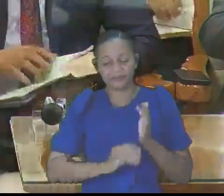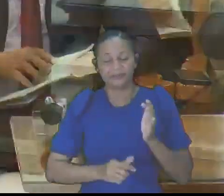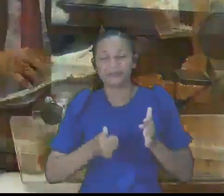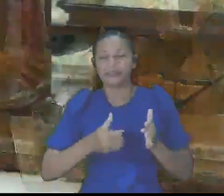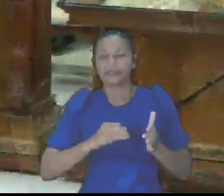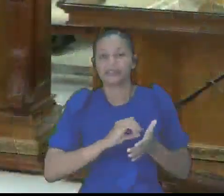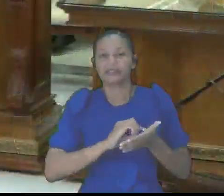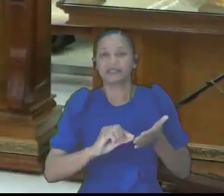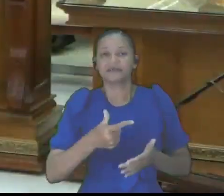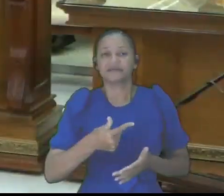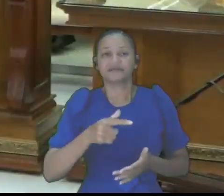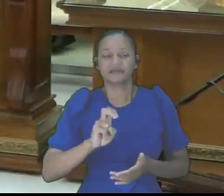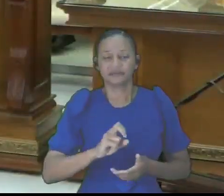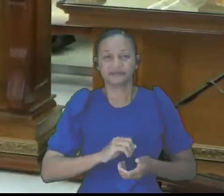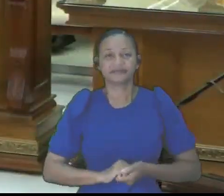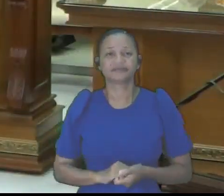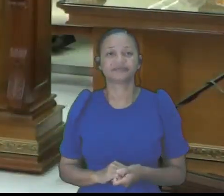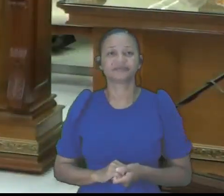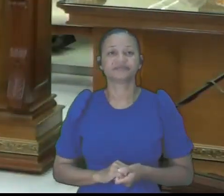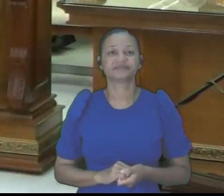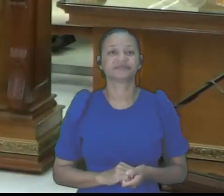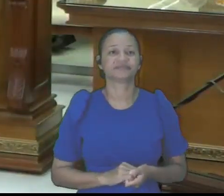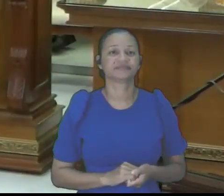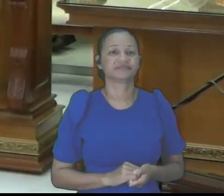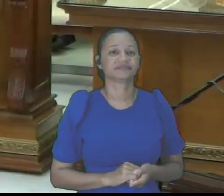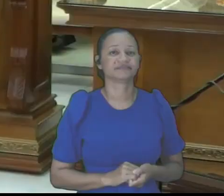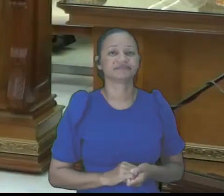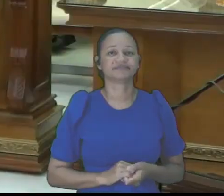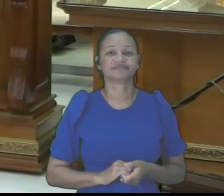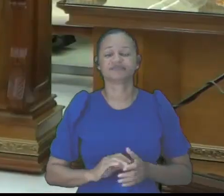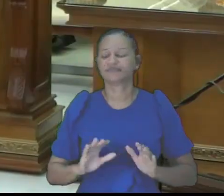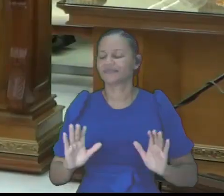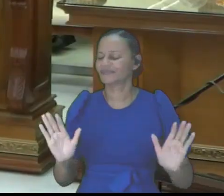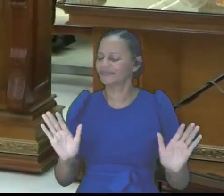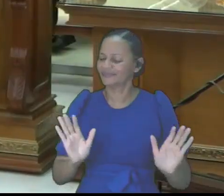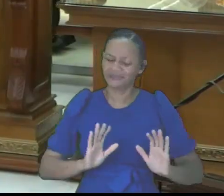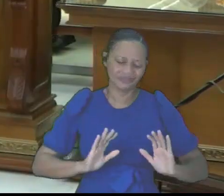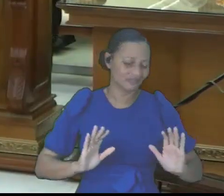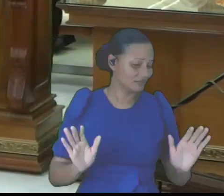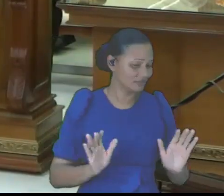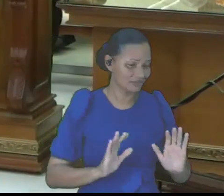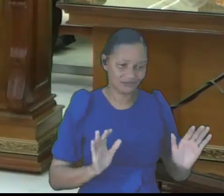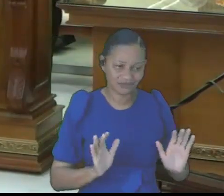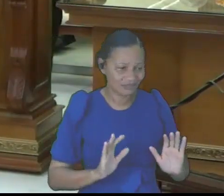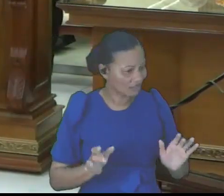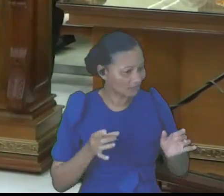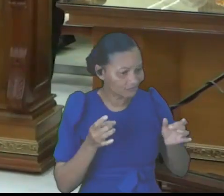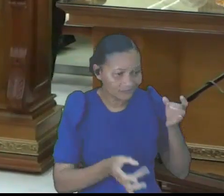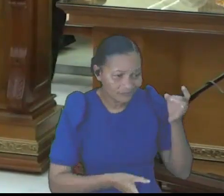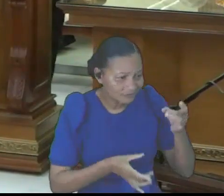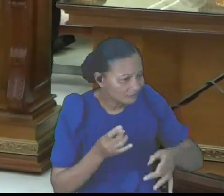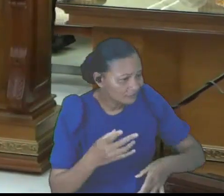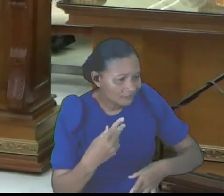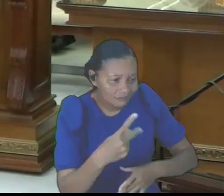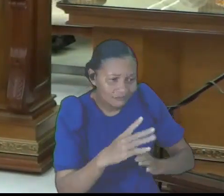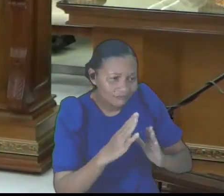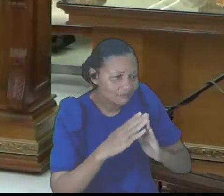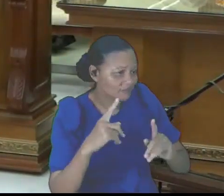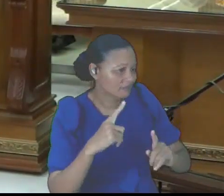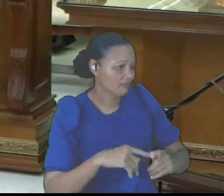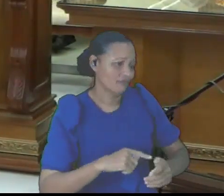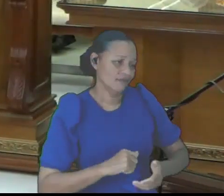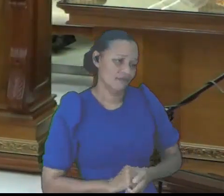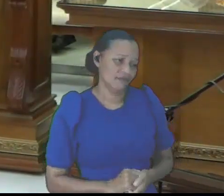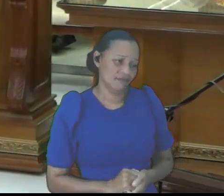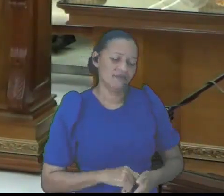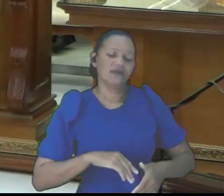Deus, aleluia. Hebreus 10 e 25. Não deixando a vossa congregação,